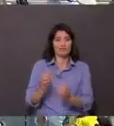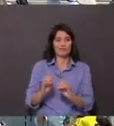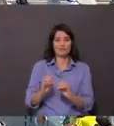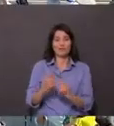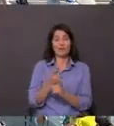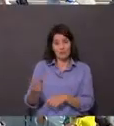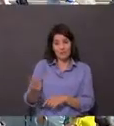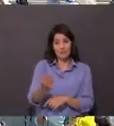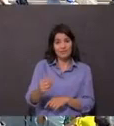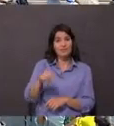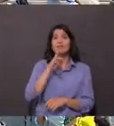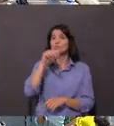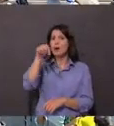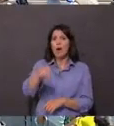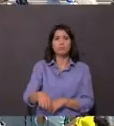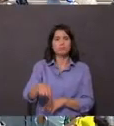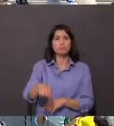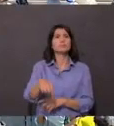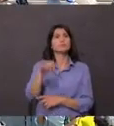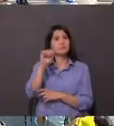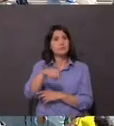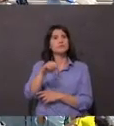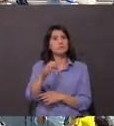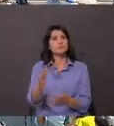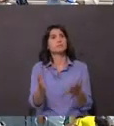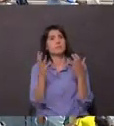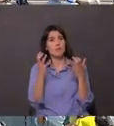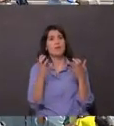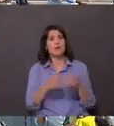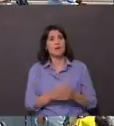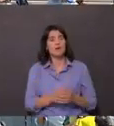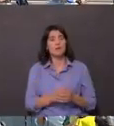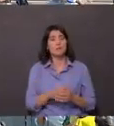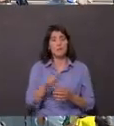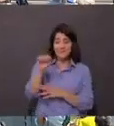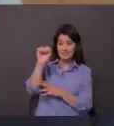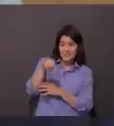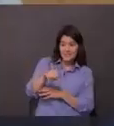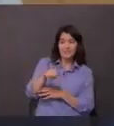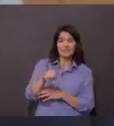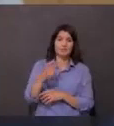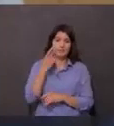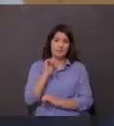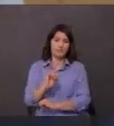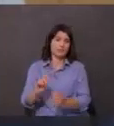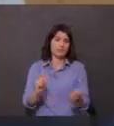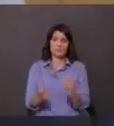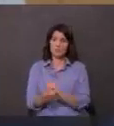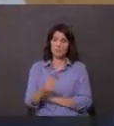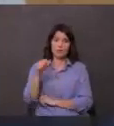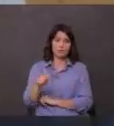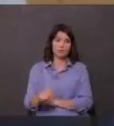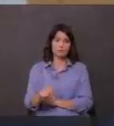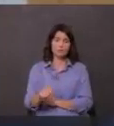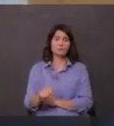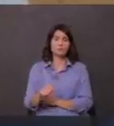responderam: sim, queremos. Um sim que mudou as suas vidas. Um sim, todo